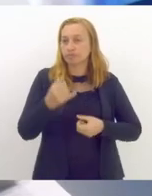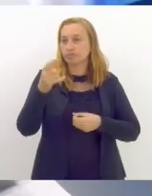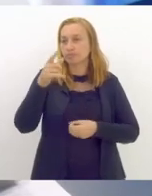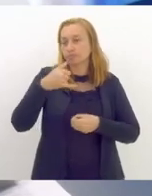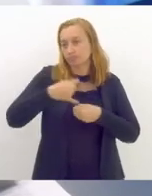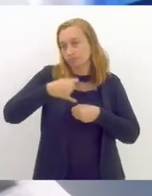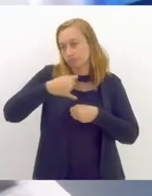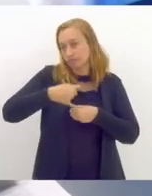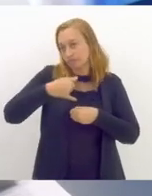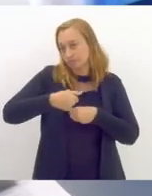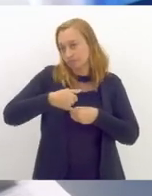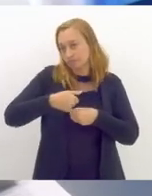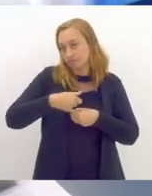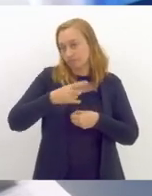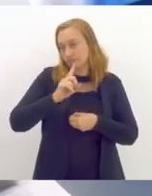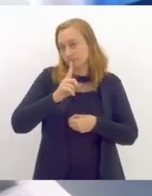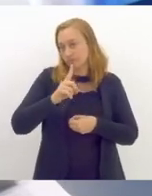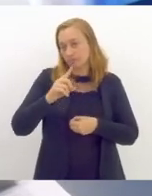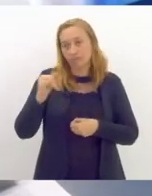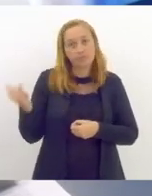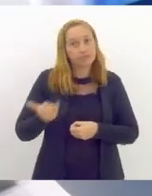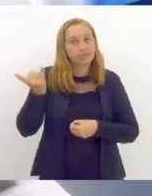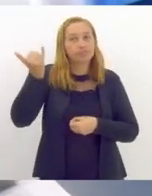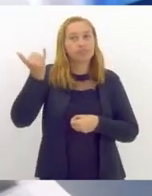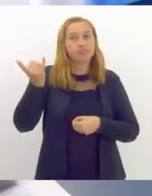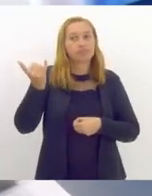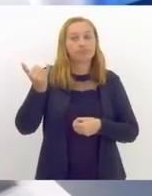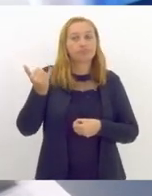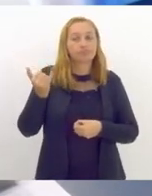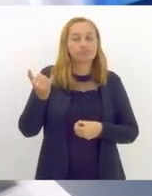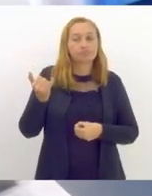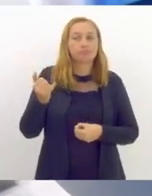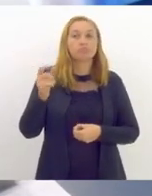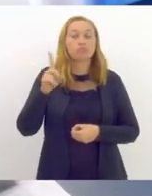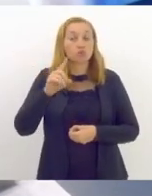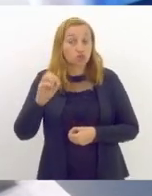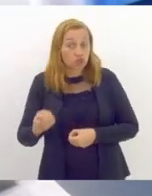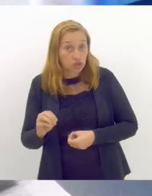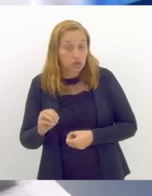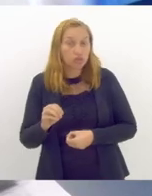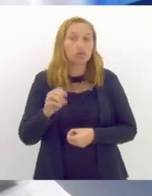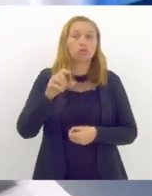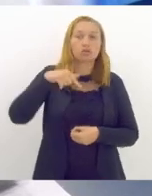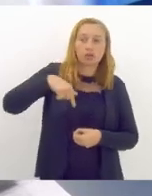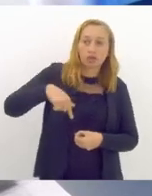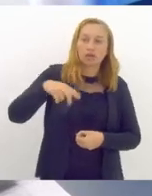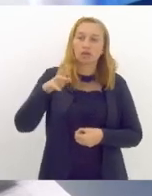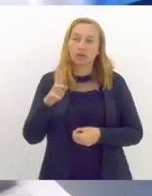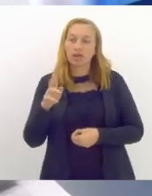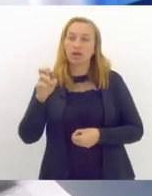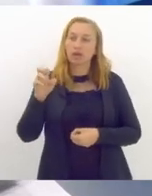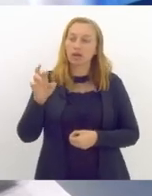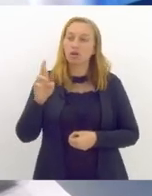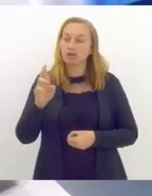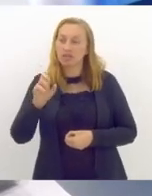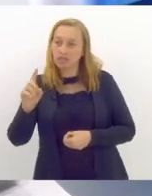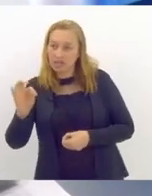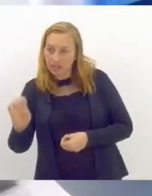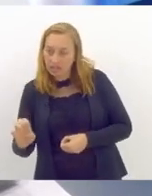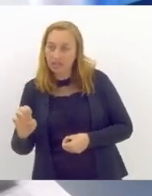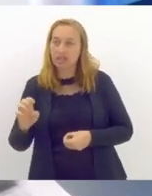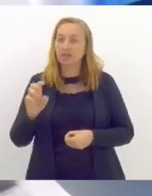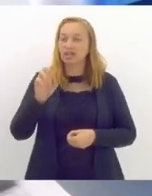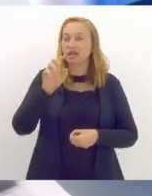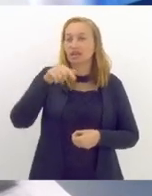não é bem essencial o é o diesel o querosene o que chama quer ver